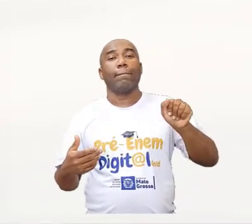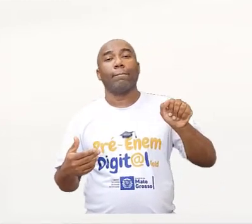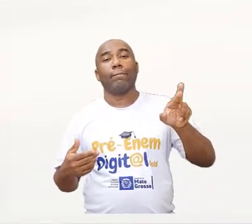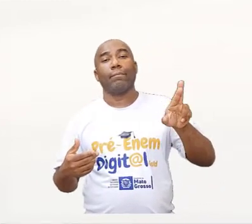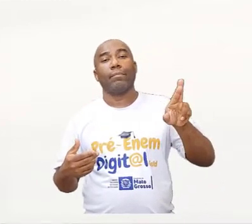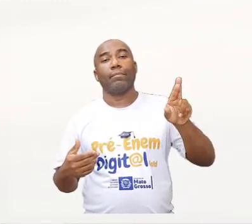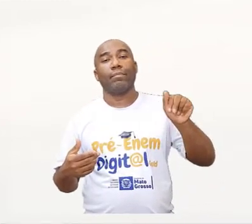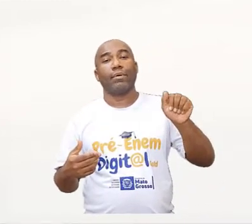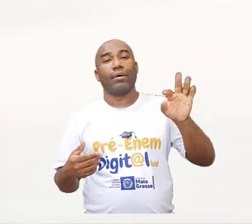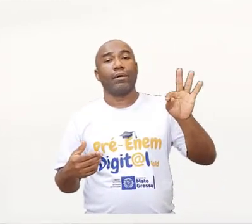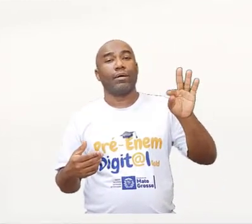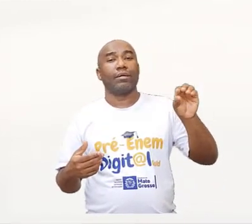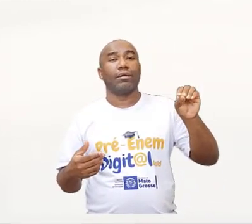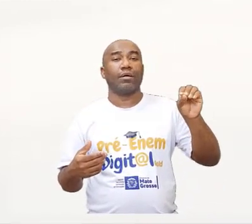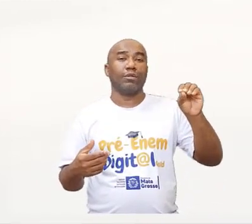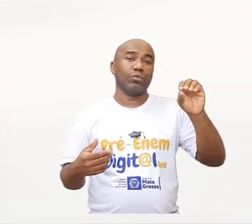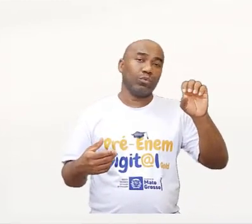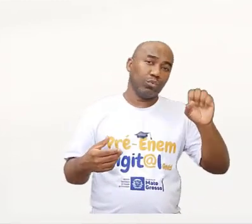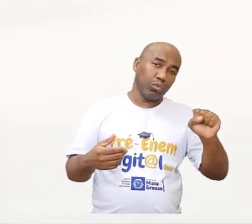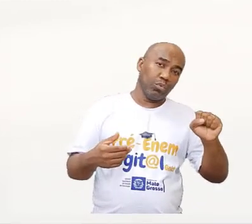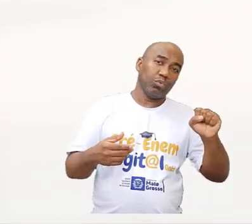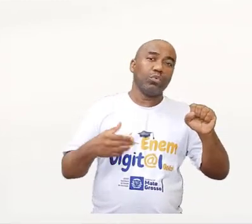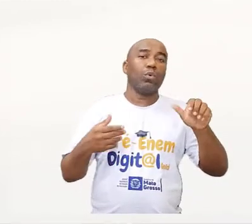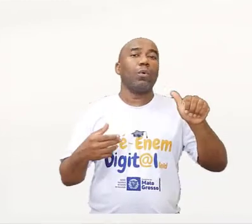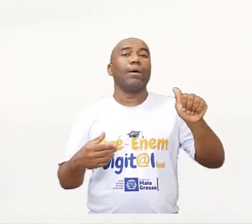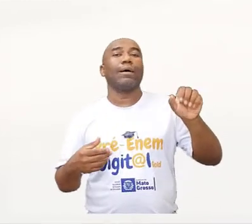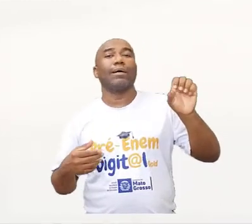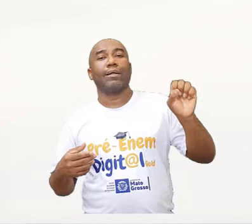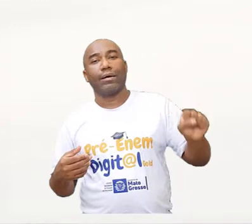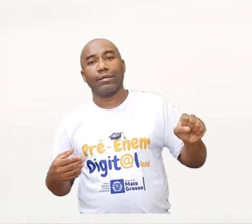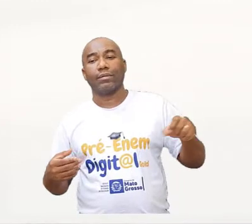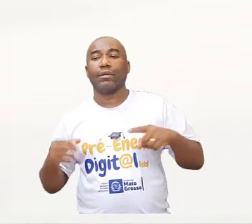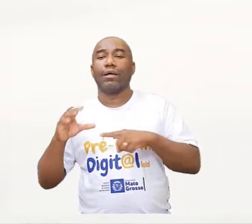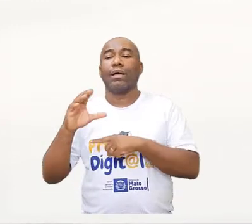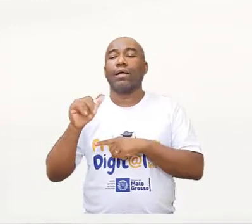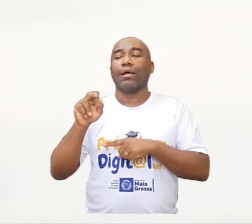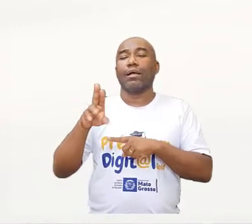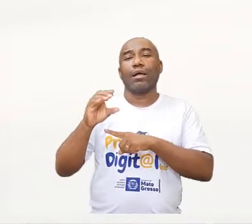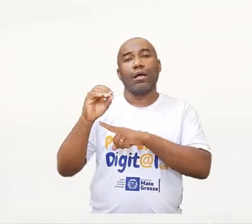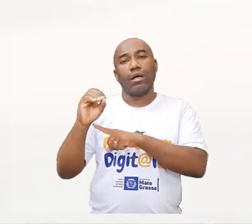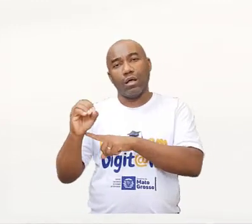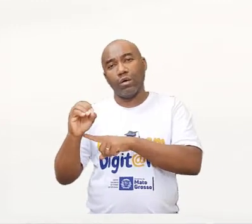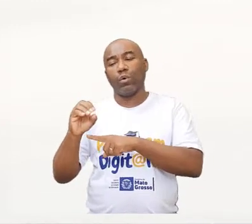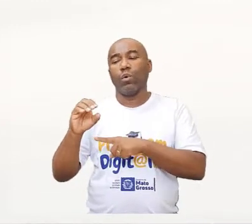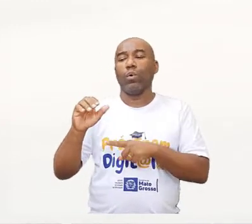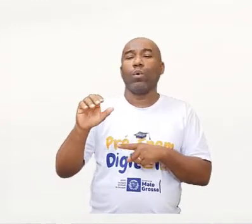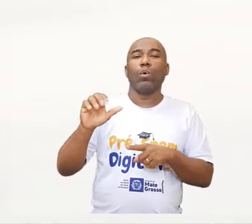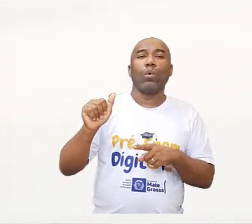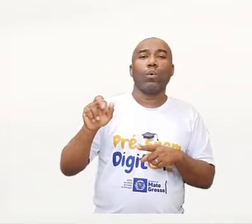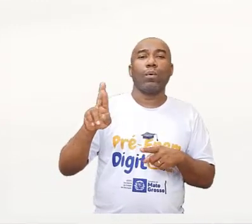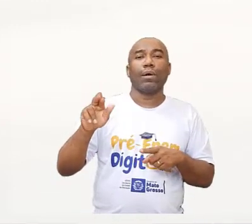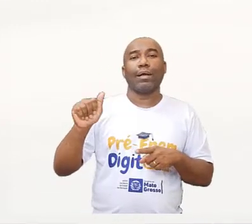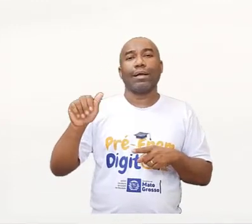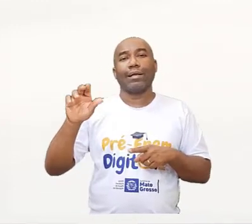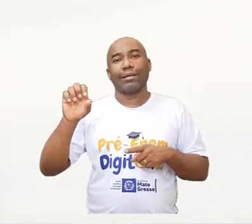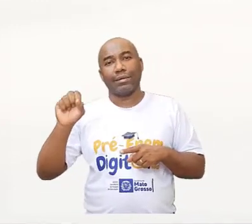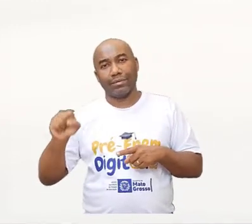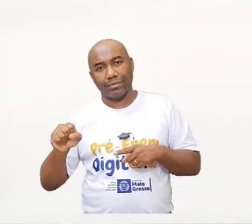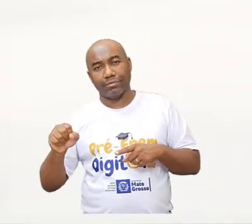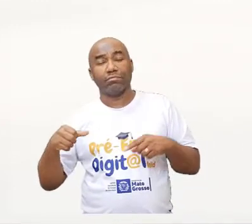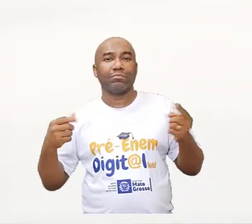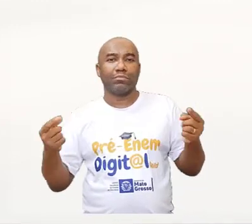advérbio? Fica invariável. Hoje, amanhã e sempre, eu